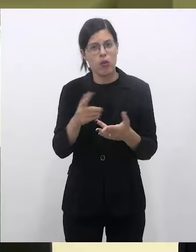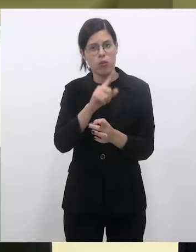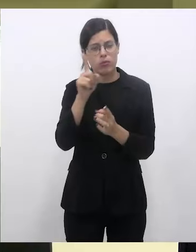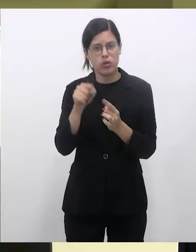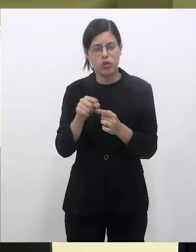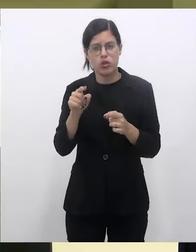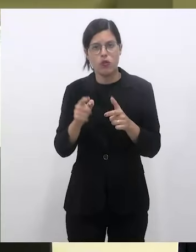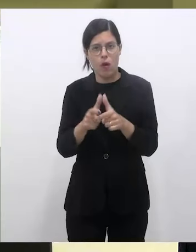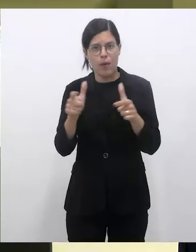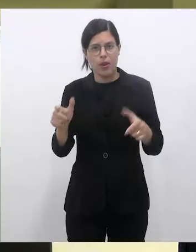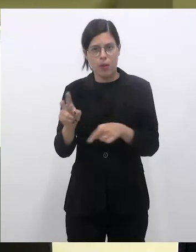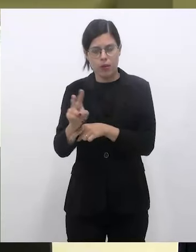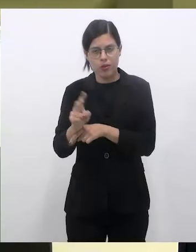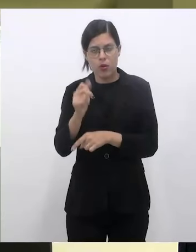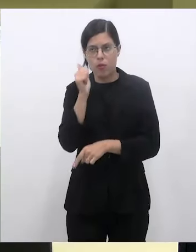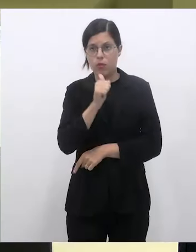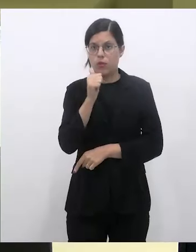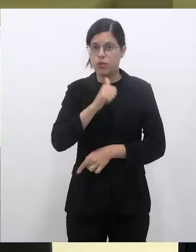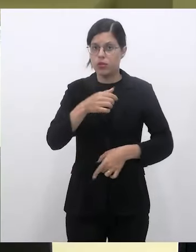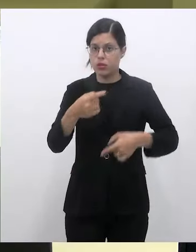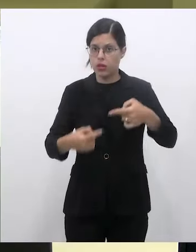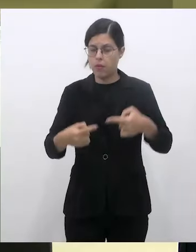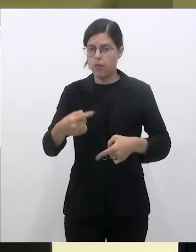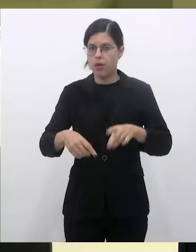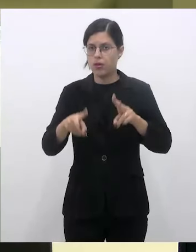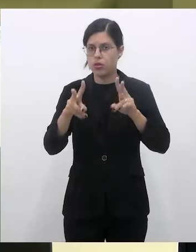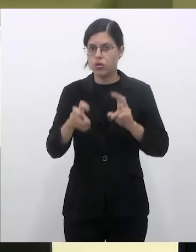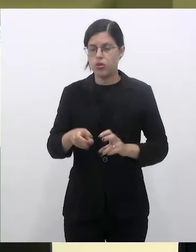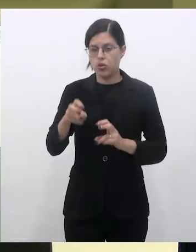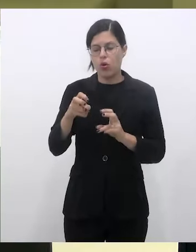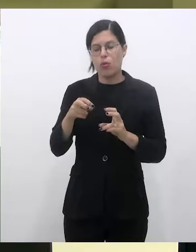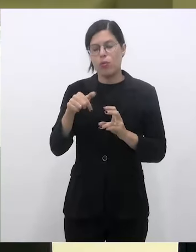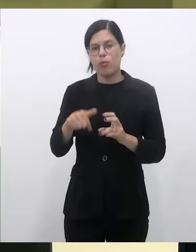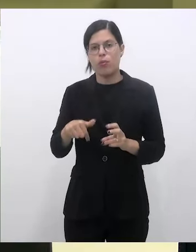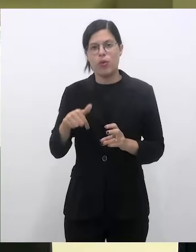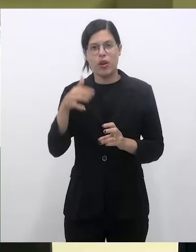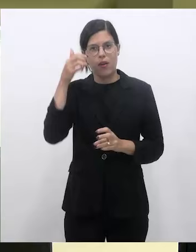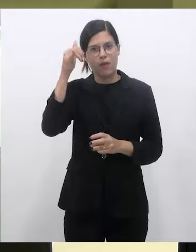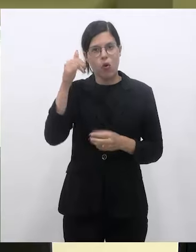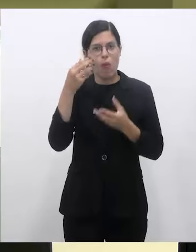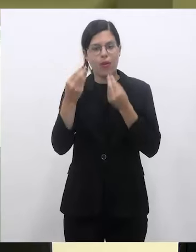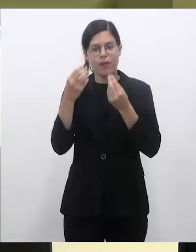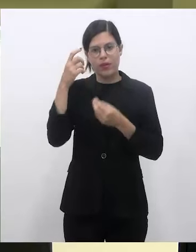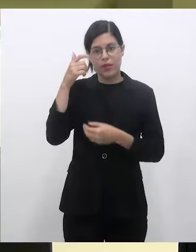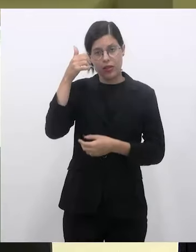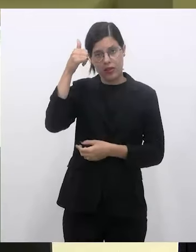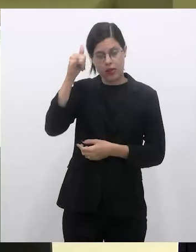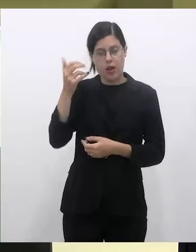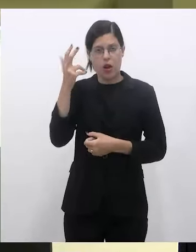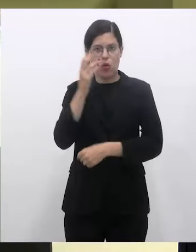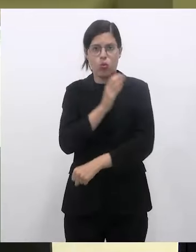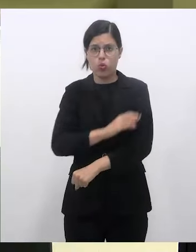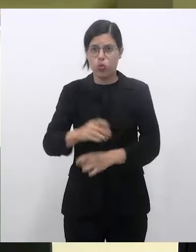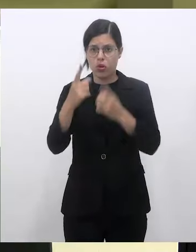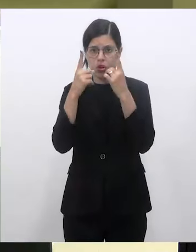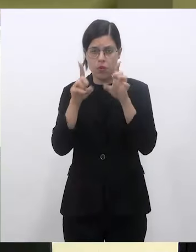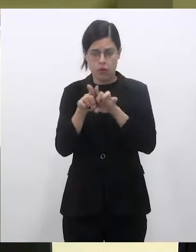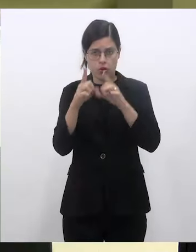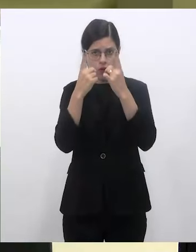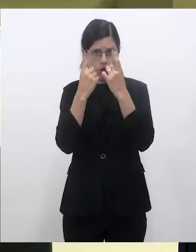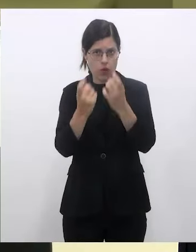proteção às mulheres, mas levanta debates sobre prevenção, cultura de violência e eficácia